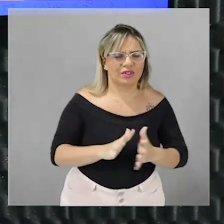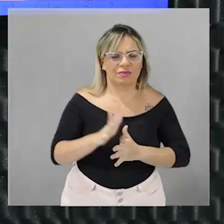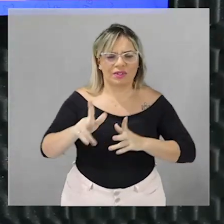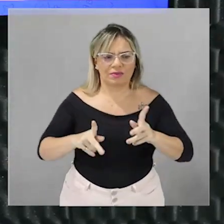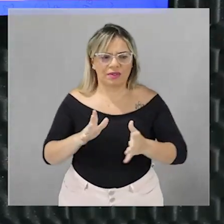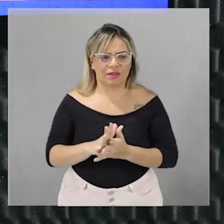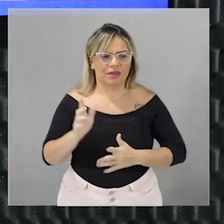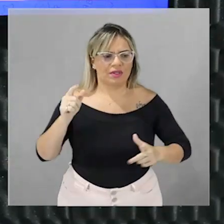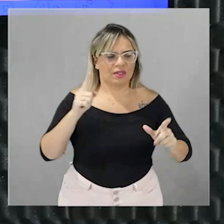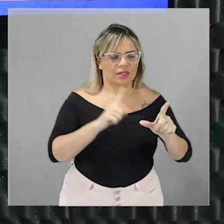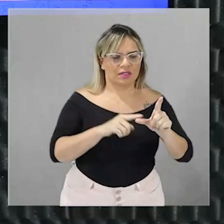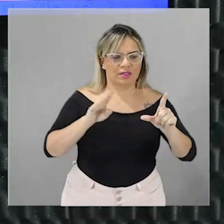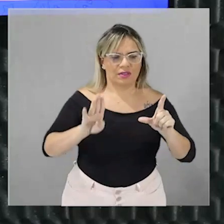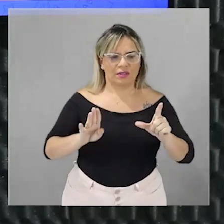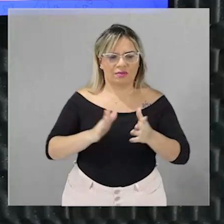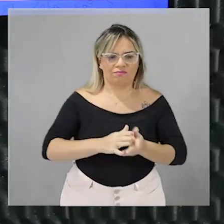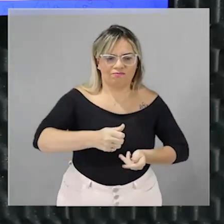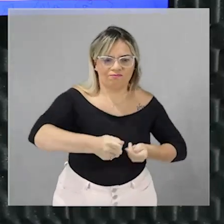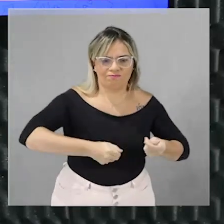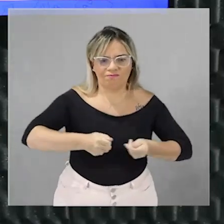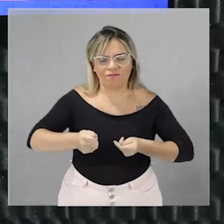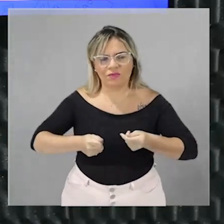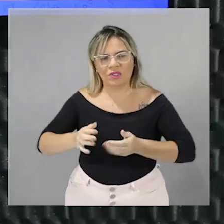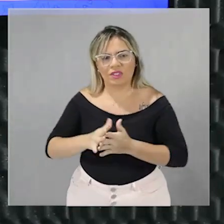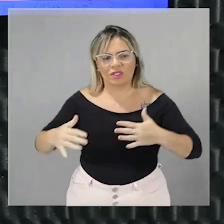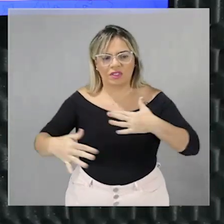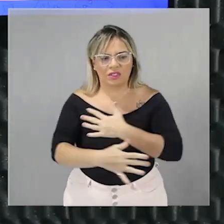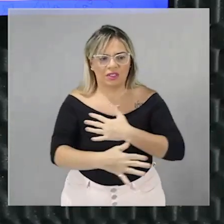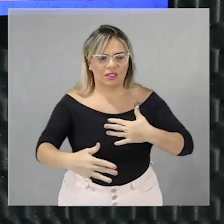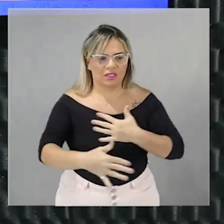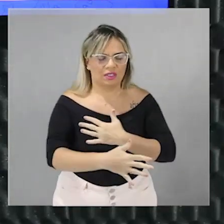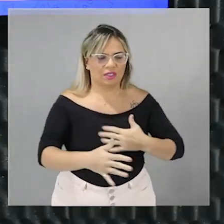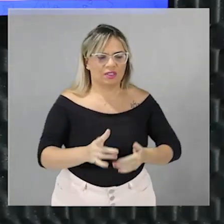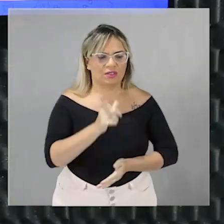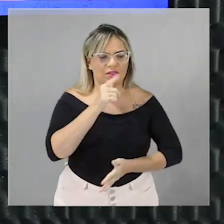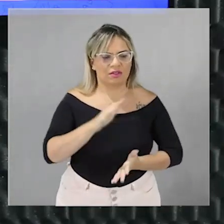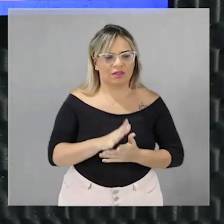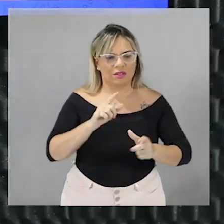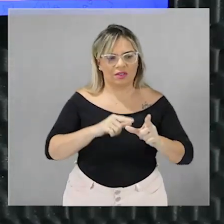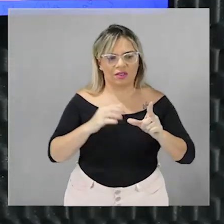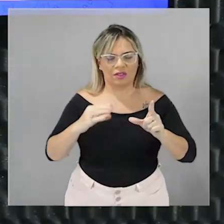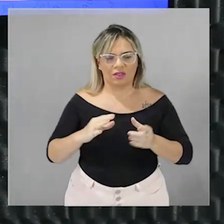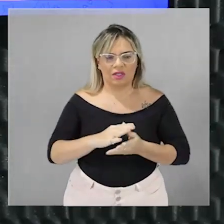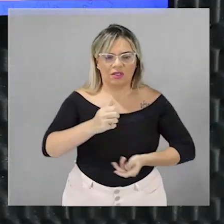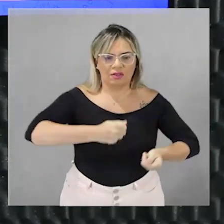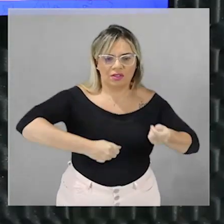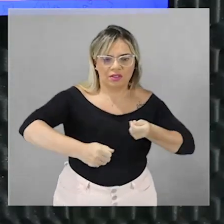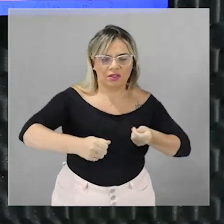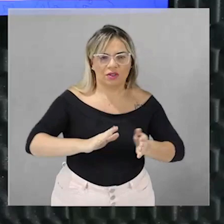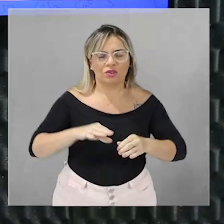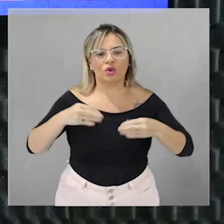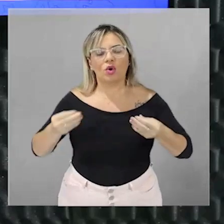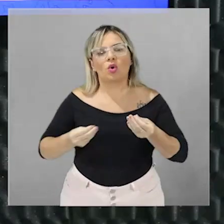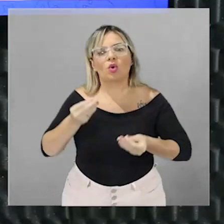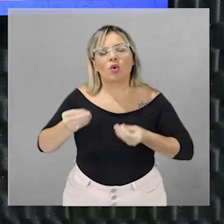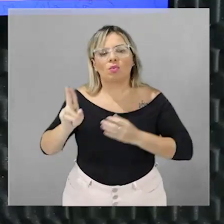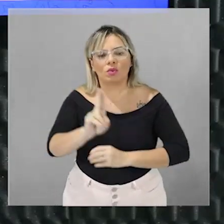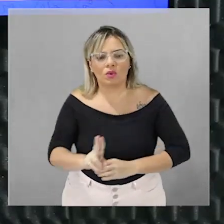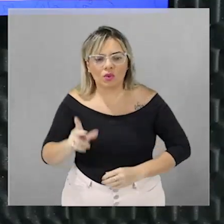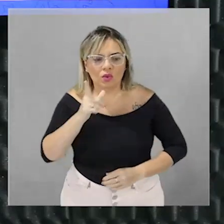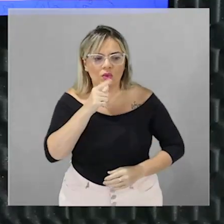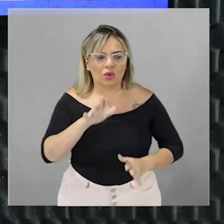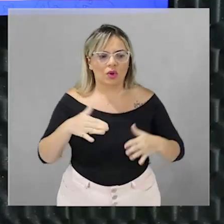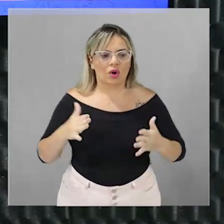urbano, no racionamento da capacidade fluvial, na revitalização gradativa dos solos ou a geração de